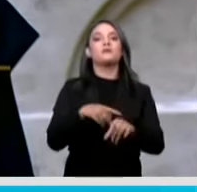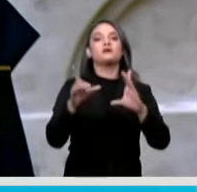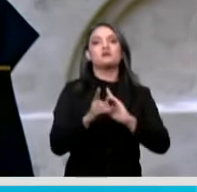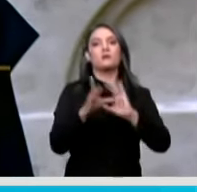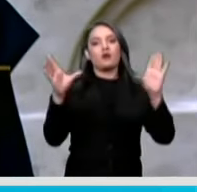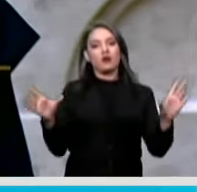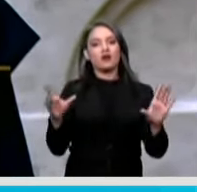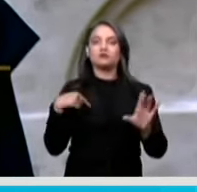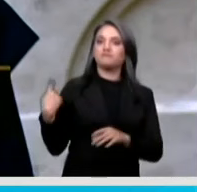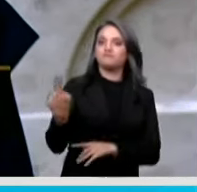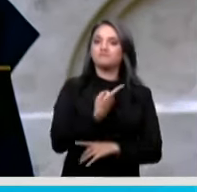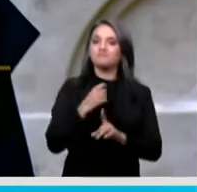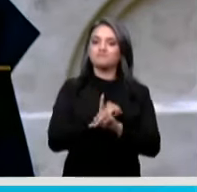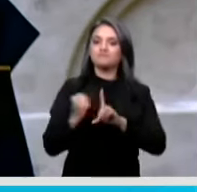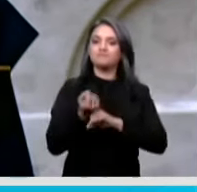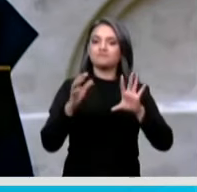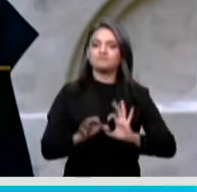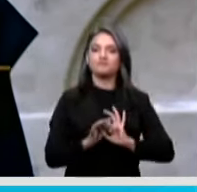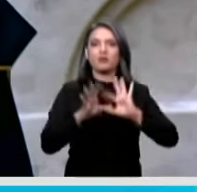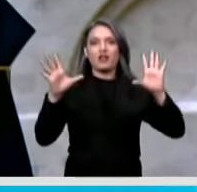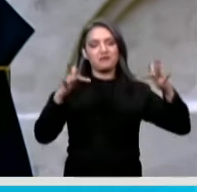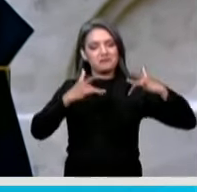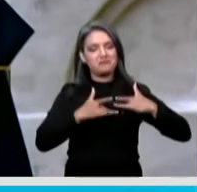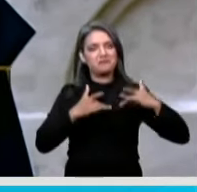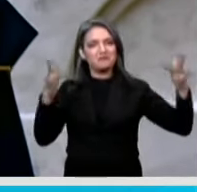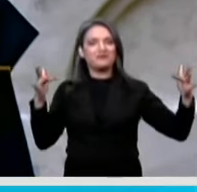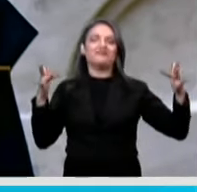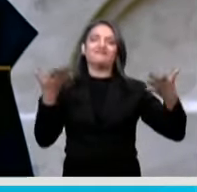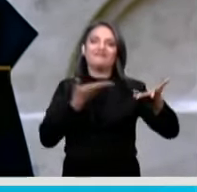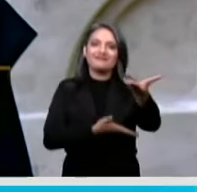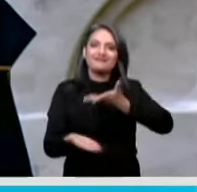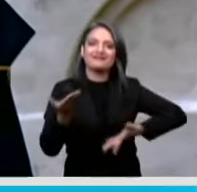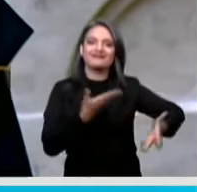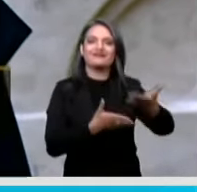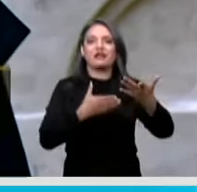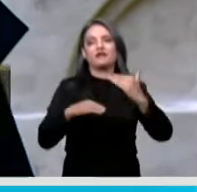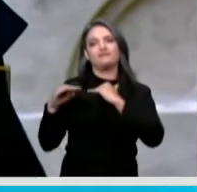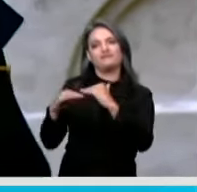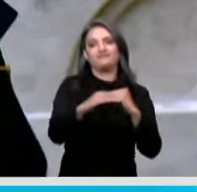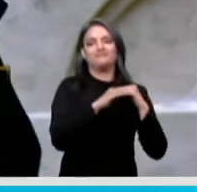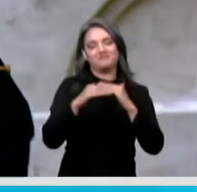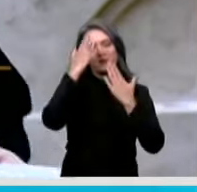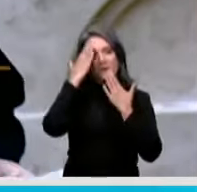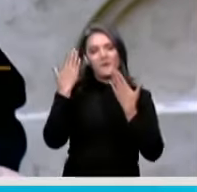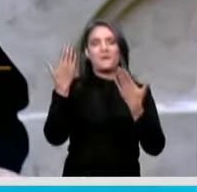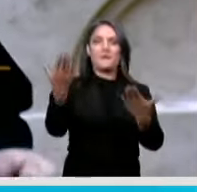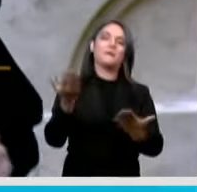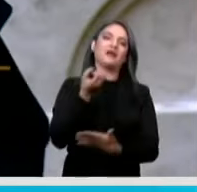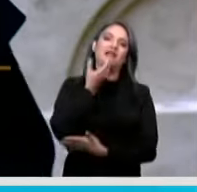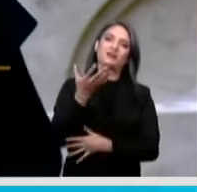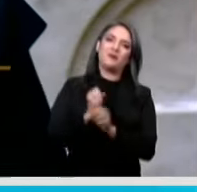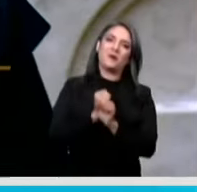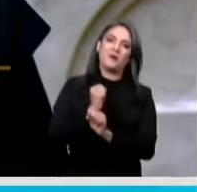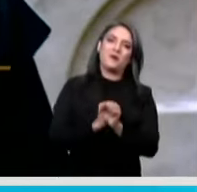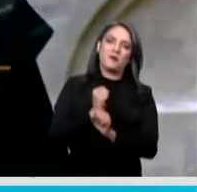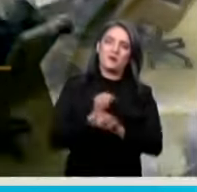valor menor do que aquilo que ela custa pra sociedade então esse tipo de distorção de fato eu acho que tem que fazer eh o brasileiro o nosso poder público